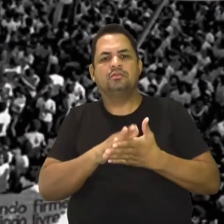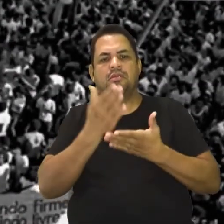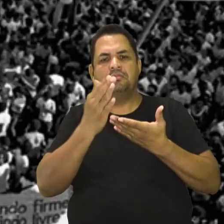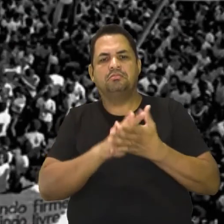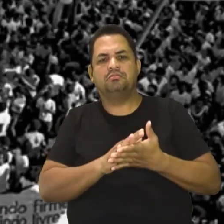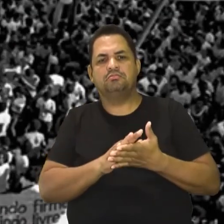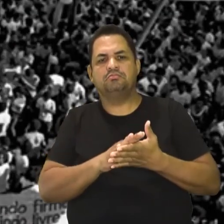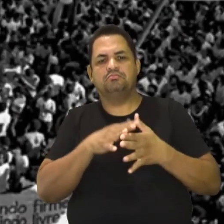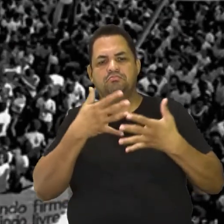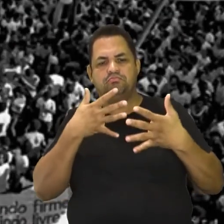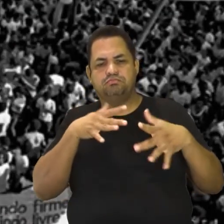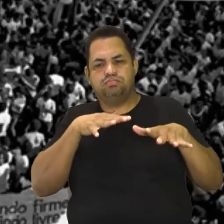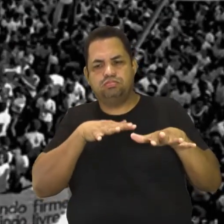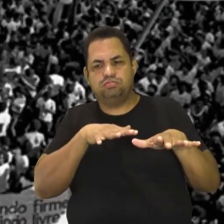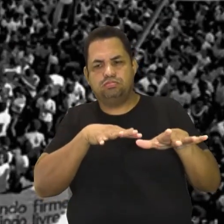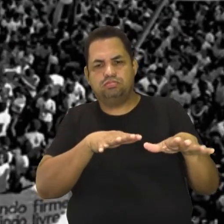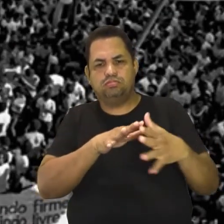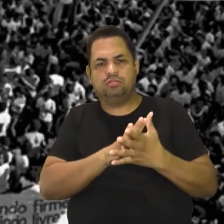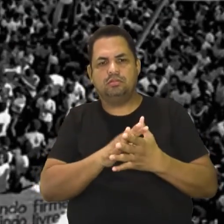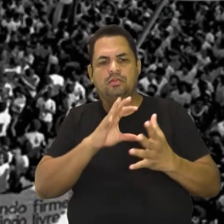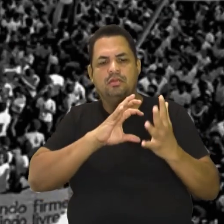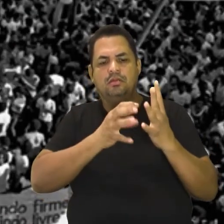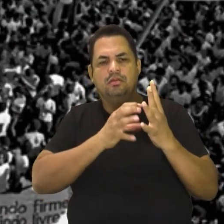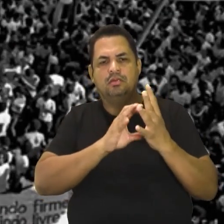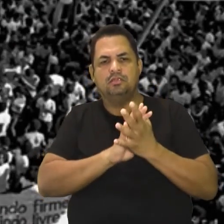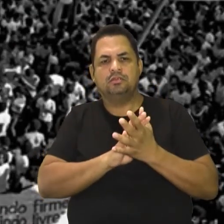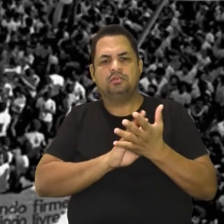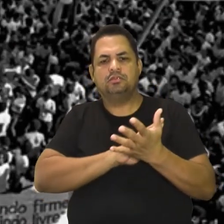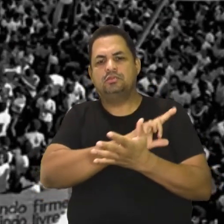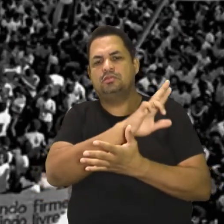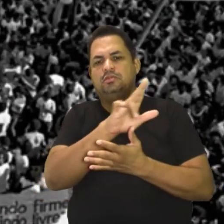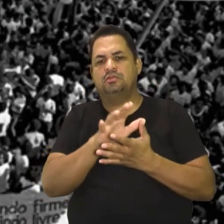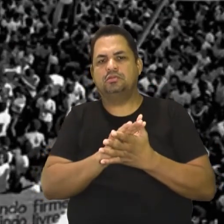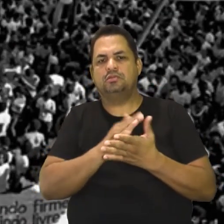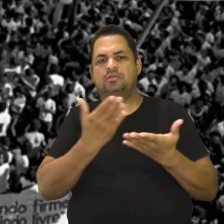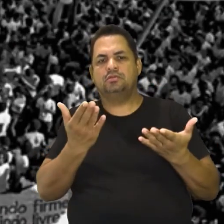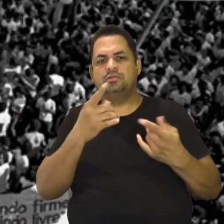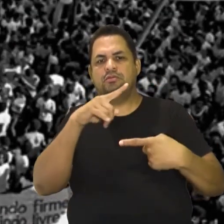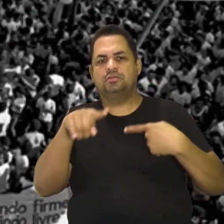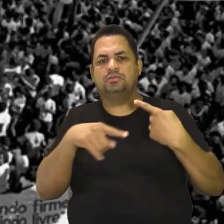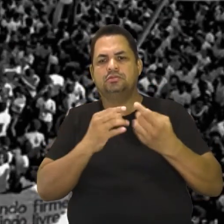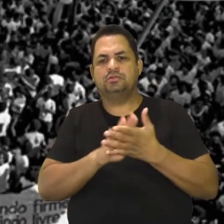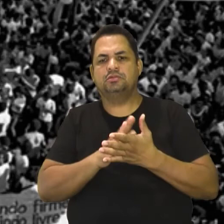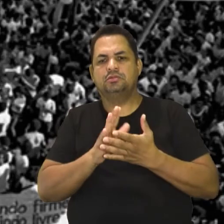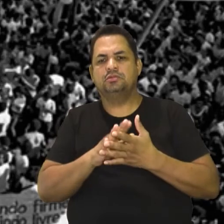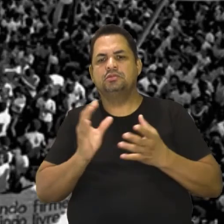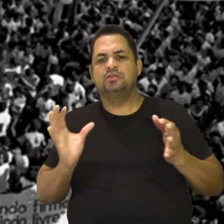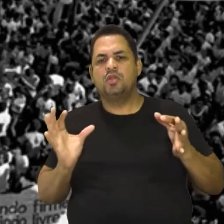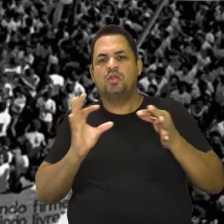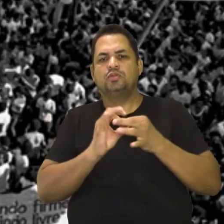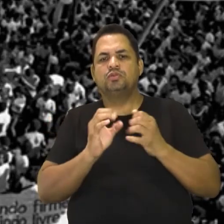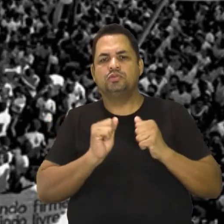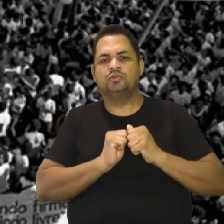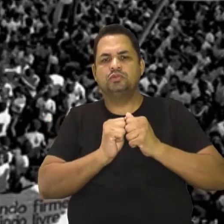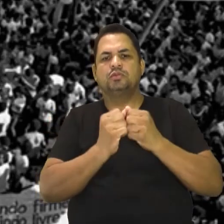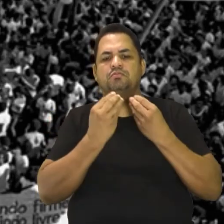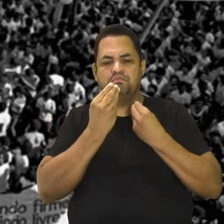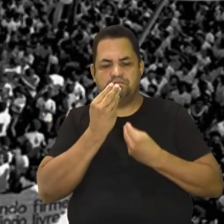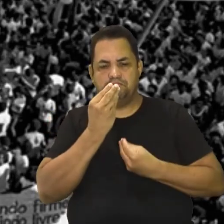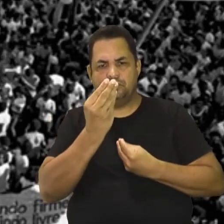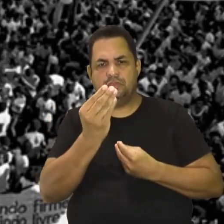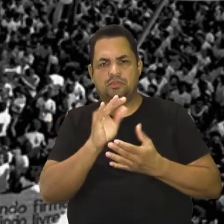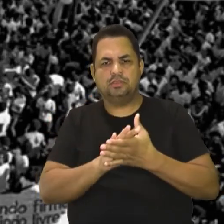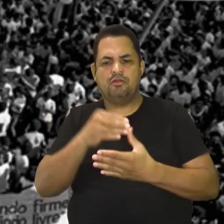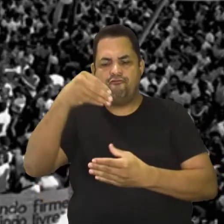Partidos de diversas bandeiras se unindo, tomando conta das ruas, pedindo